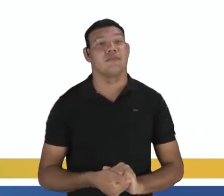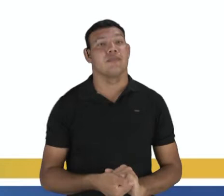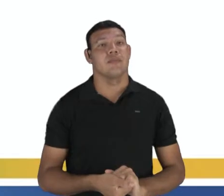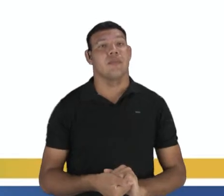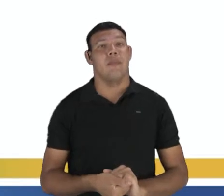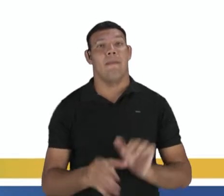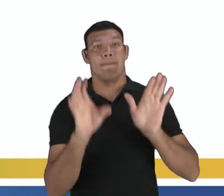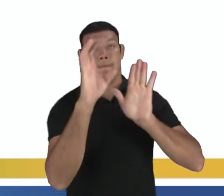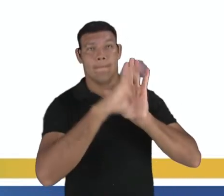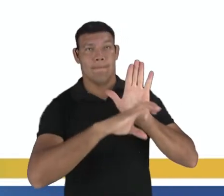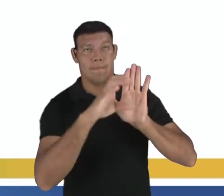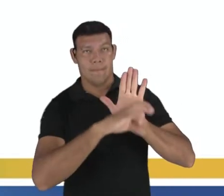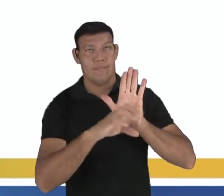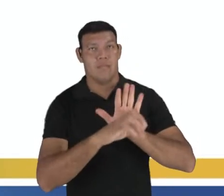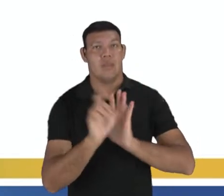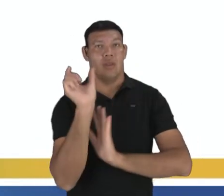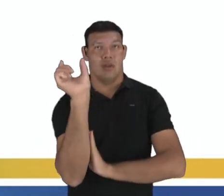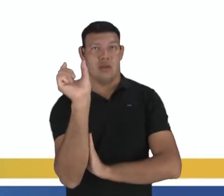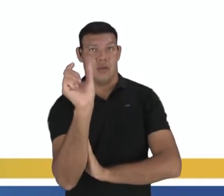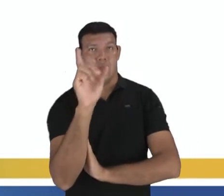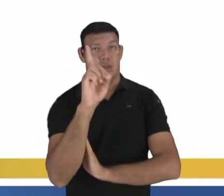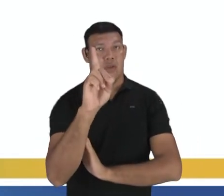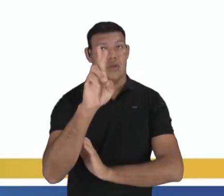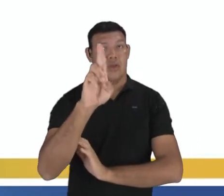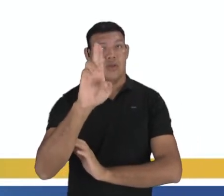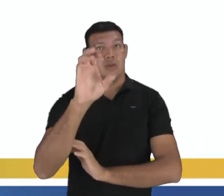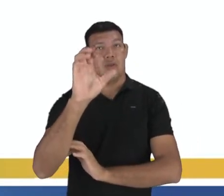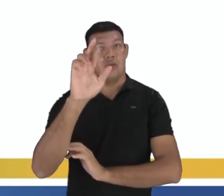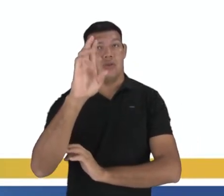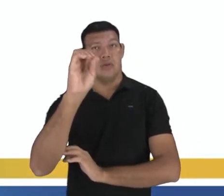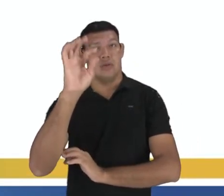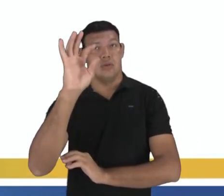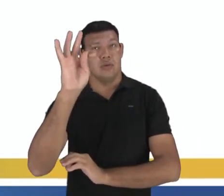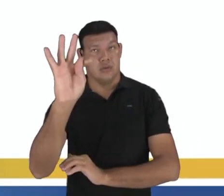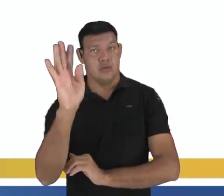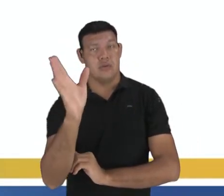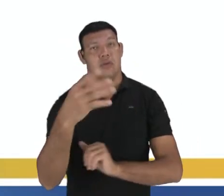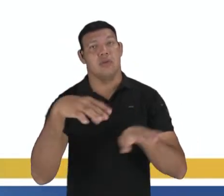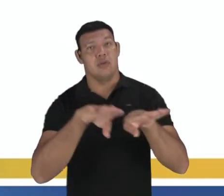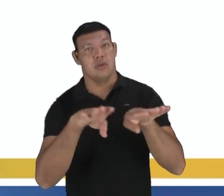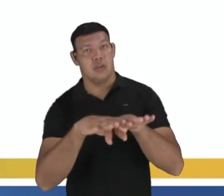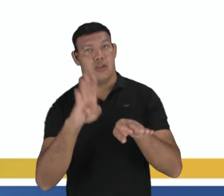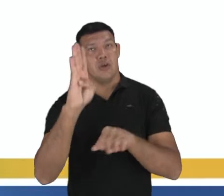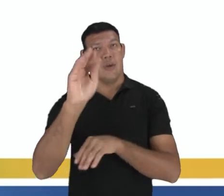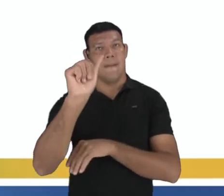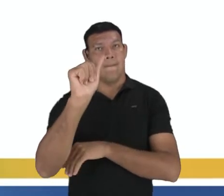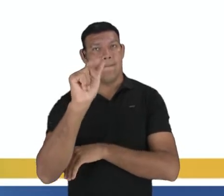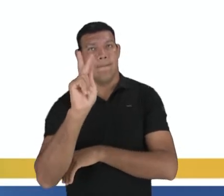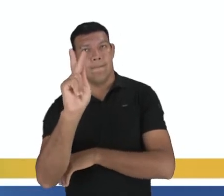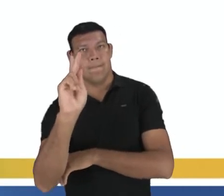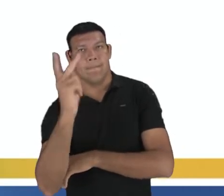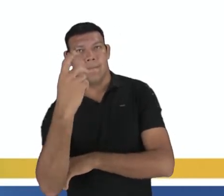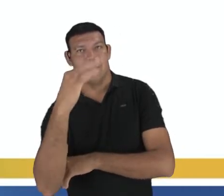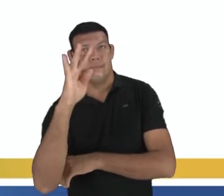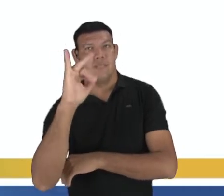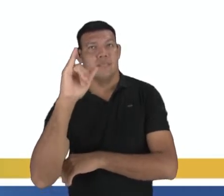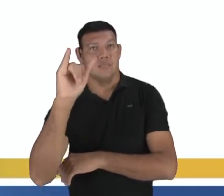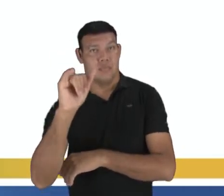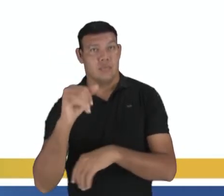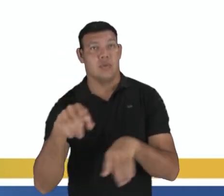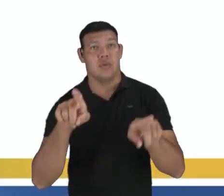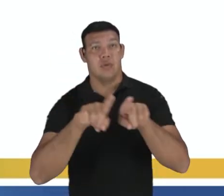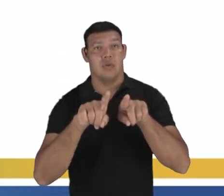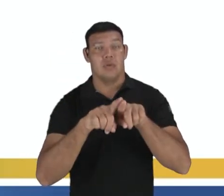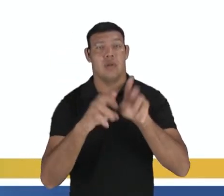Próximo. O conceito de polifonia de Ducrot e de Bakhtin implica uma relação